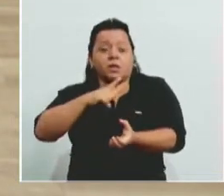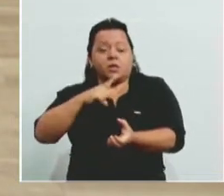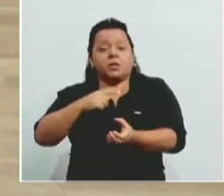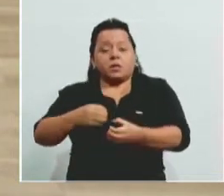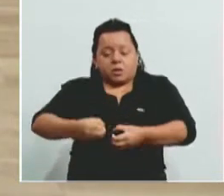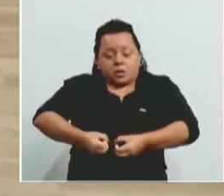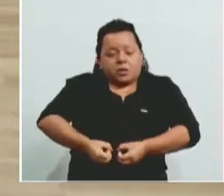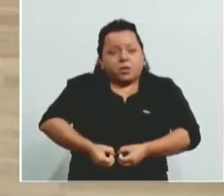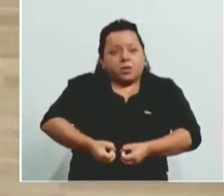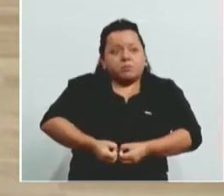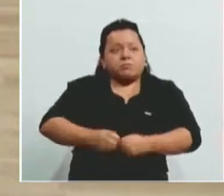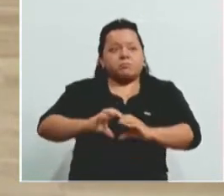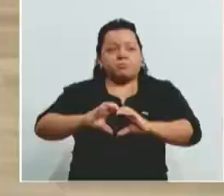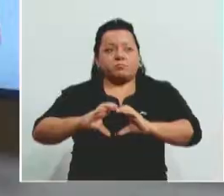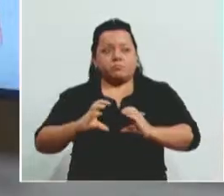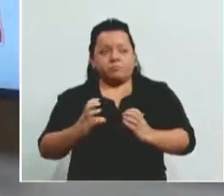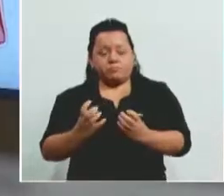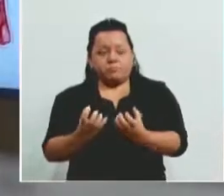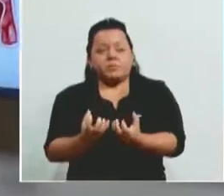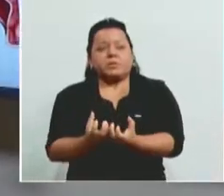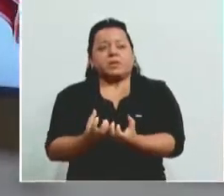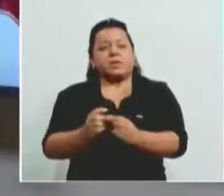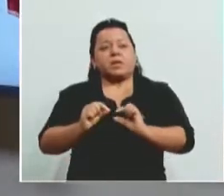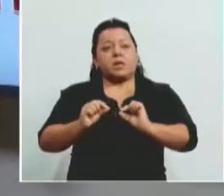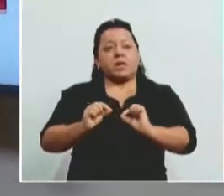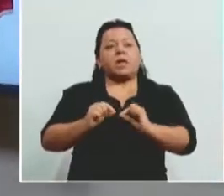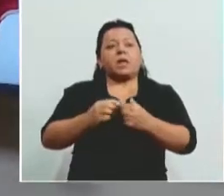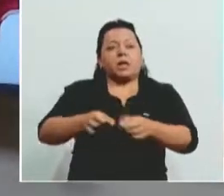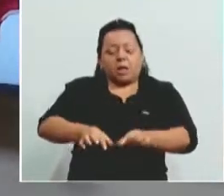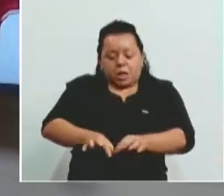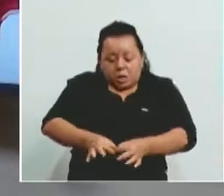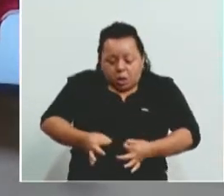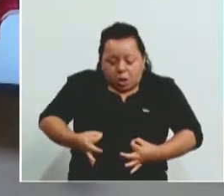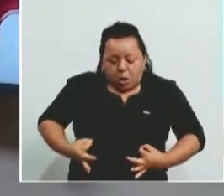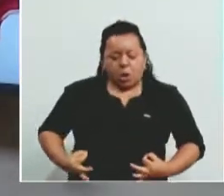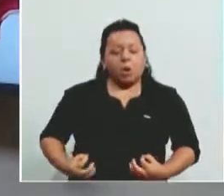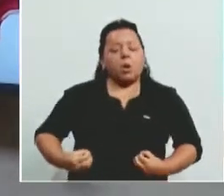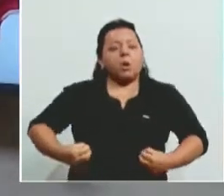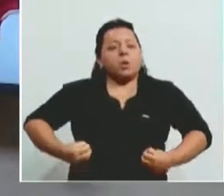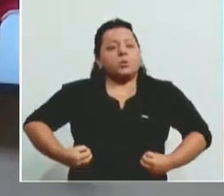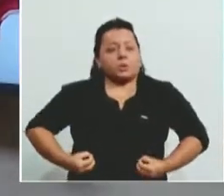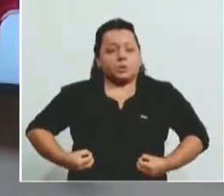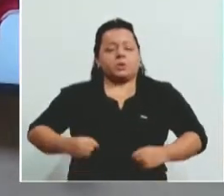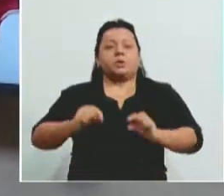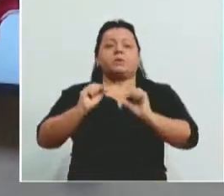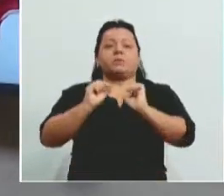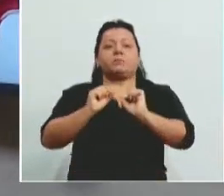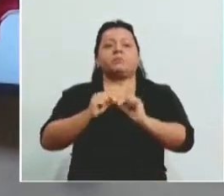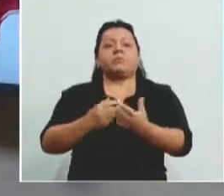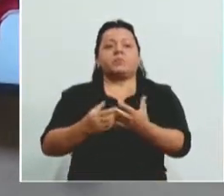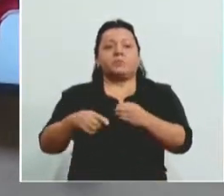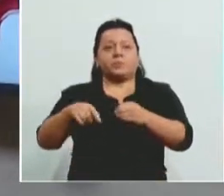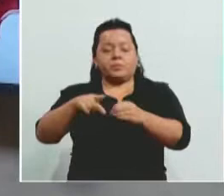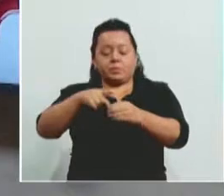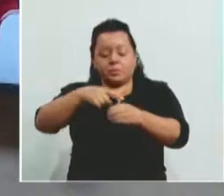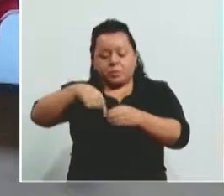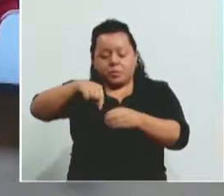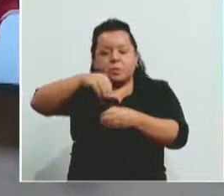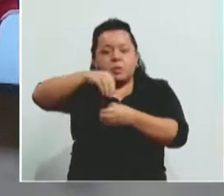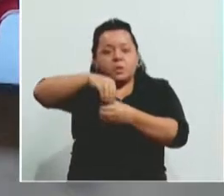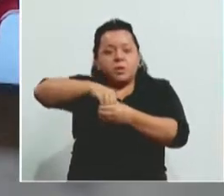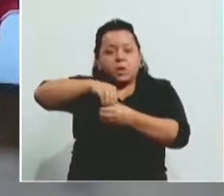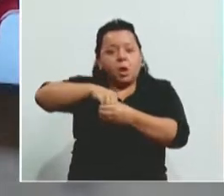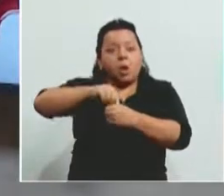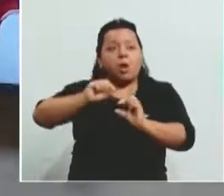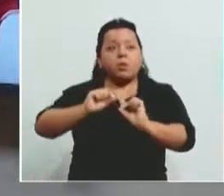Aqui é a camada muscular e aqui é a camada serosa, que é a membraninha que recobre o útero. Esse endométrio, ele tem